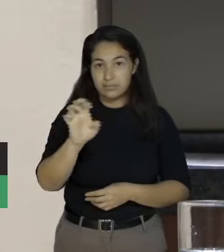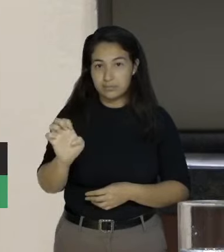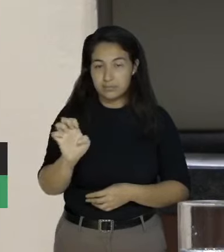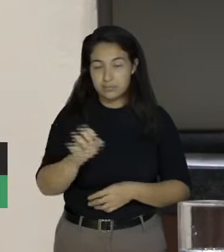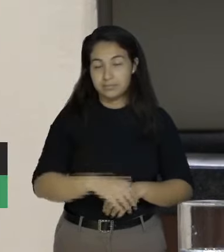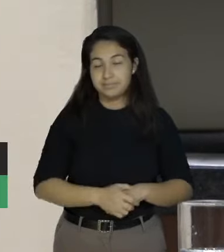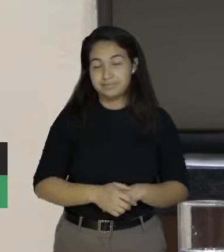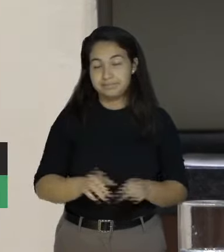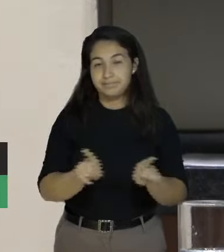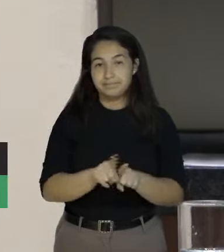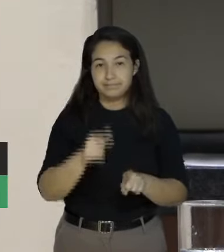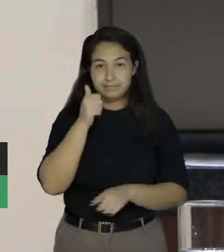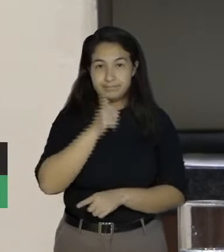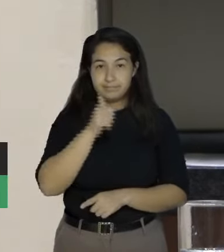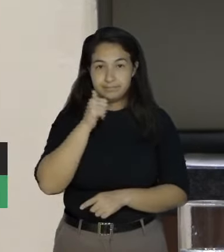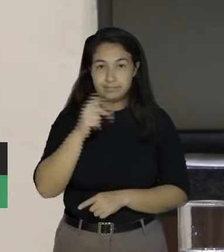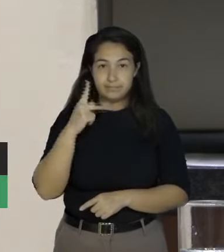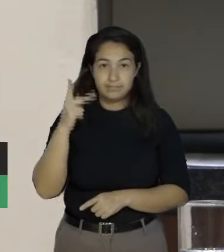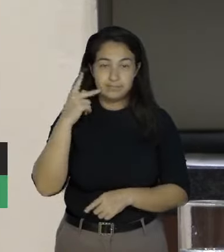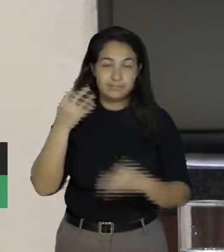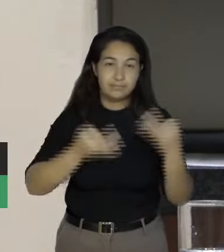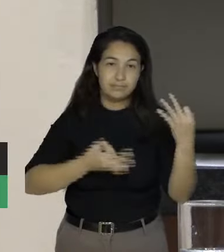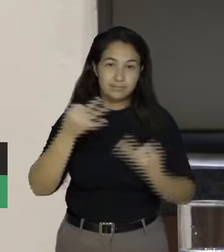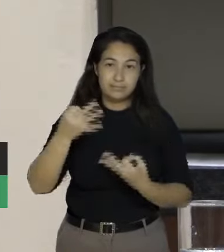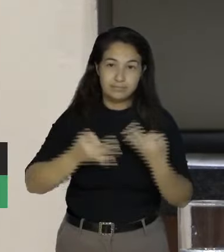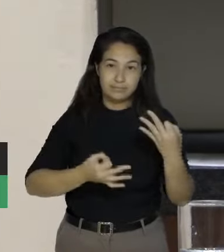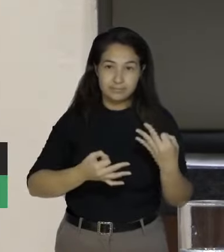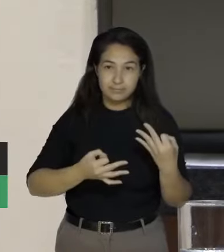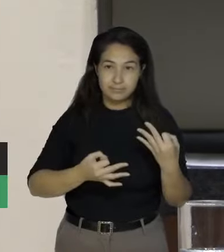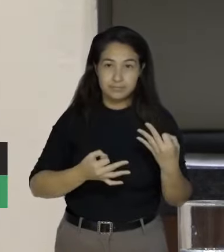excelentíssima senhora promotora de Justiça doutora